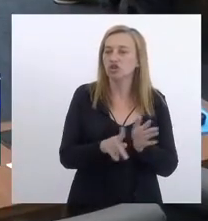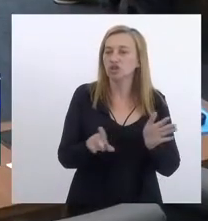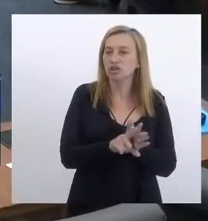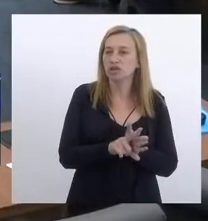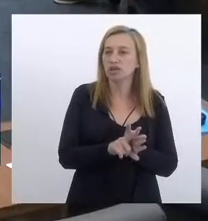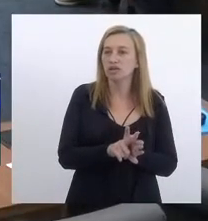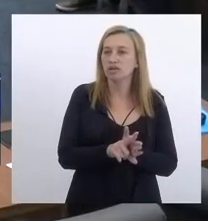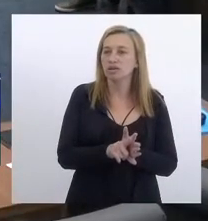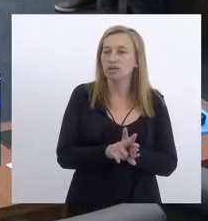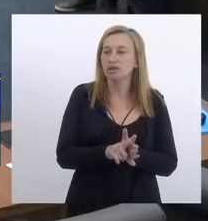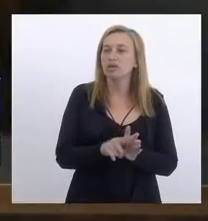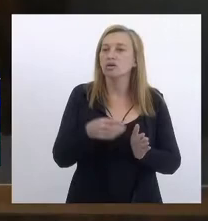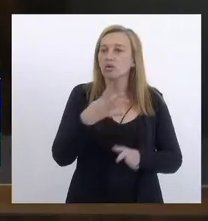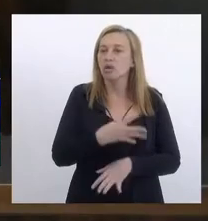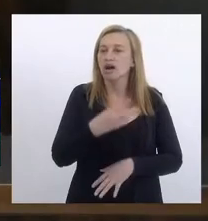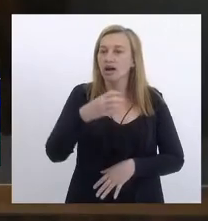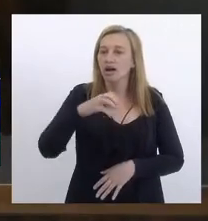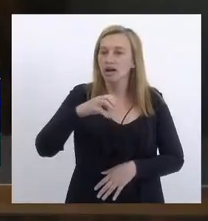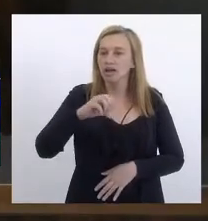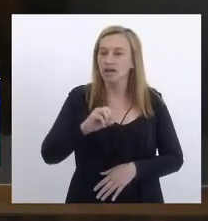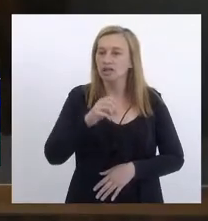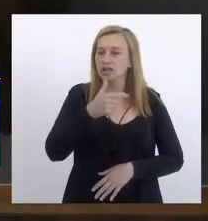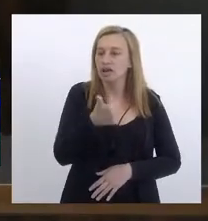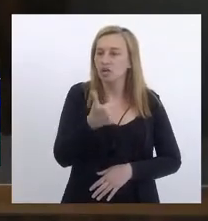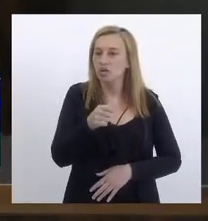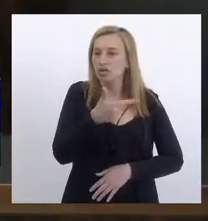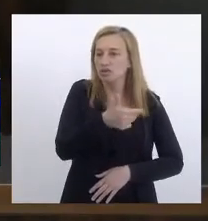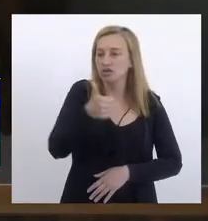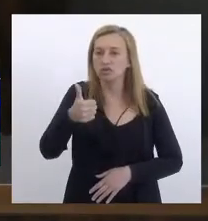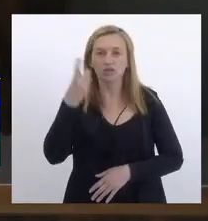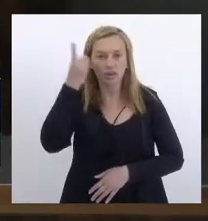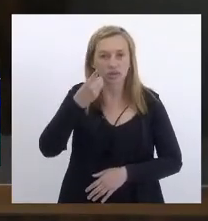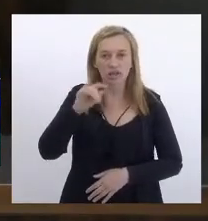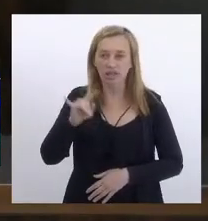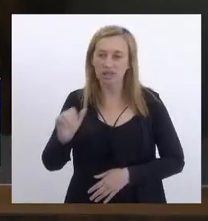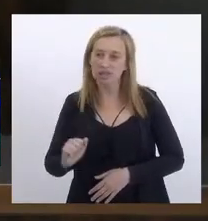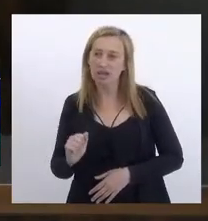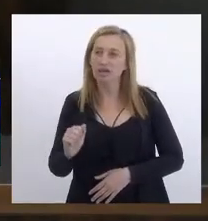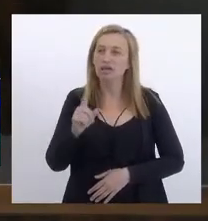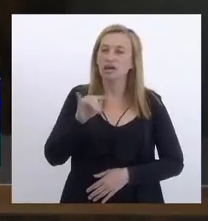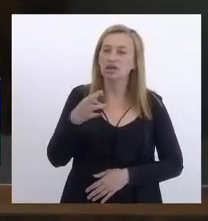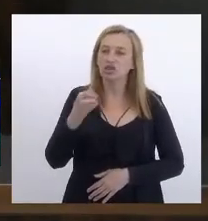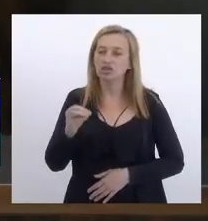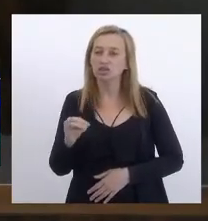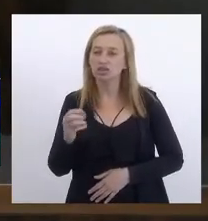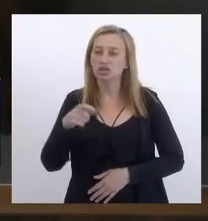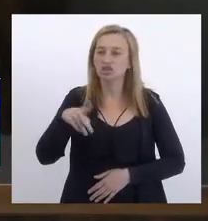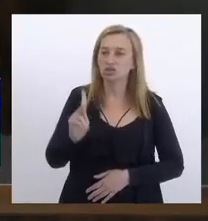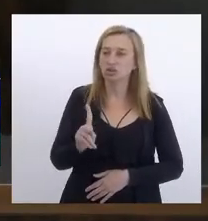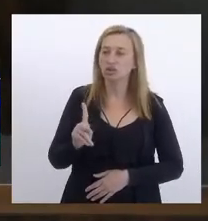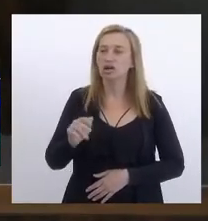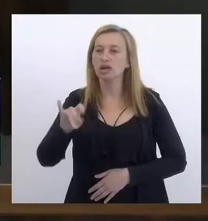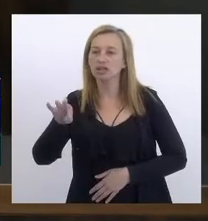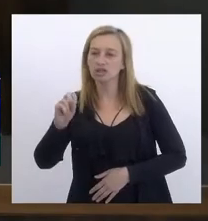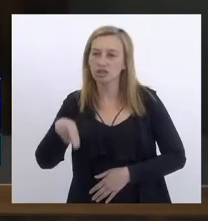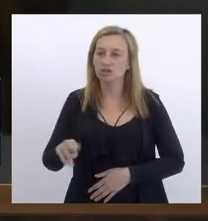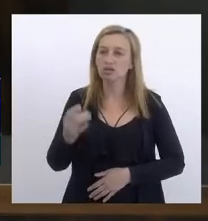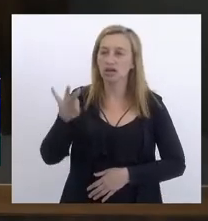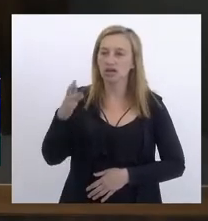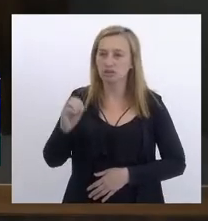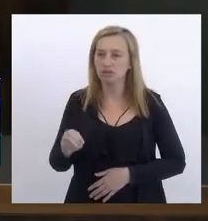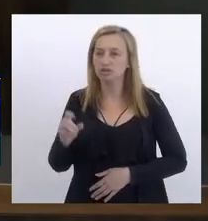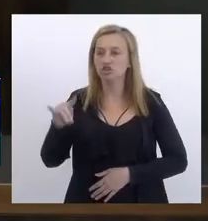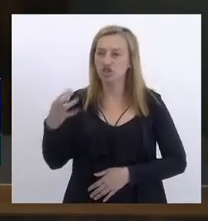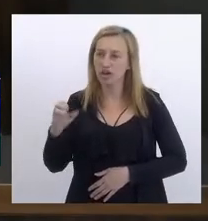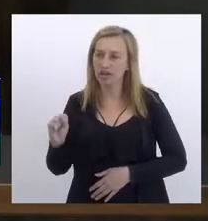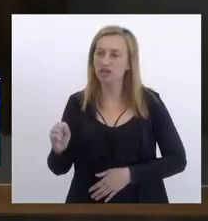lei 4011 de 21, de autoria dos deputados Renato Zaca, Alana Passa, Alexandre Knoploch, Anderson Moraes, Carlos Macedo, Charles